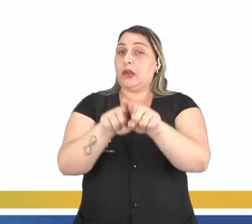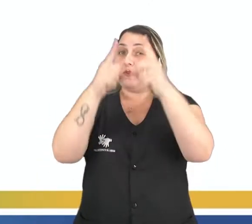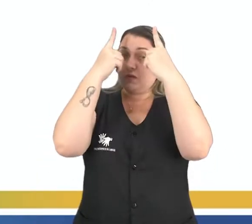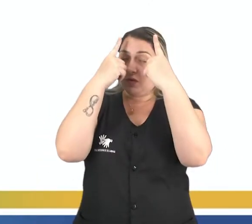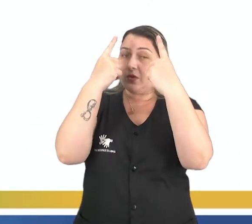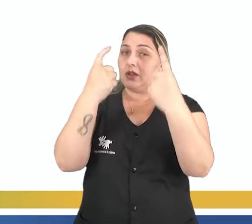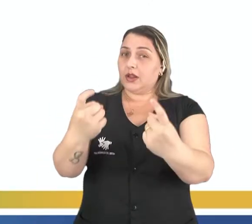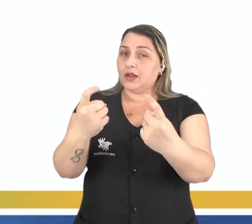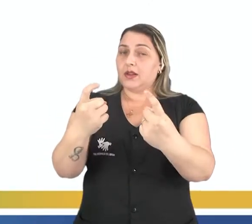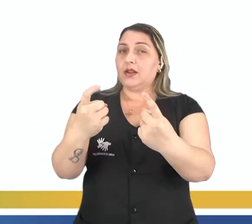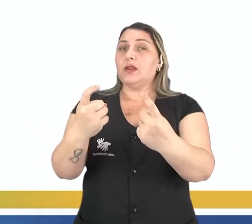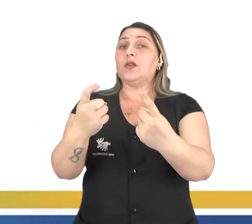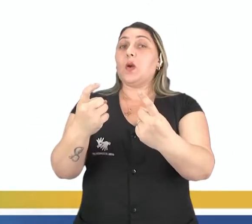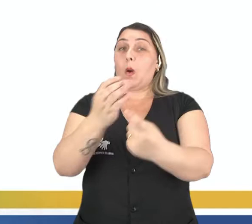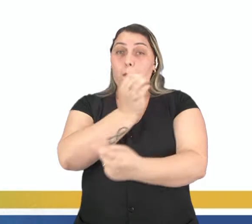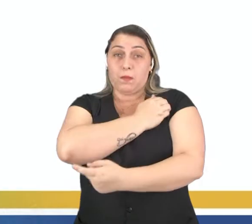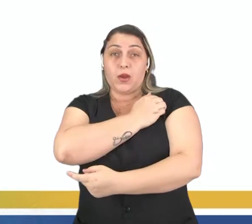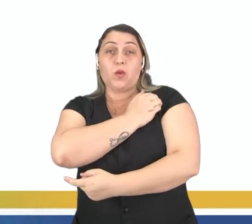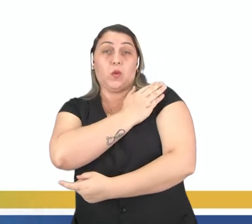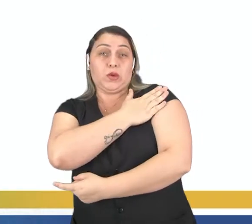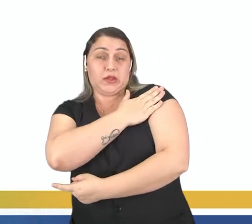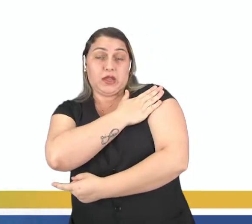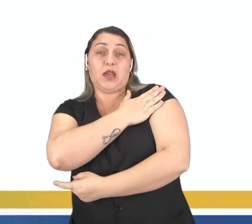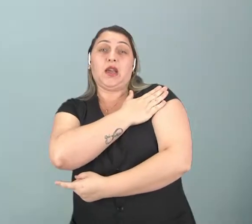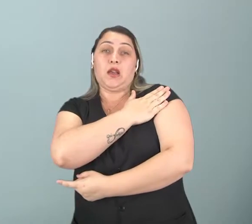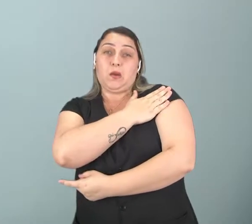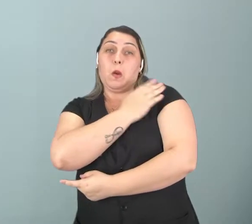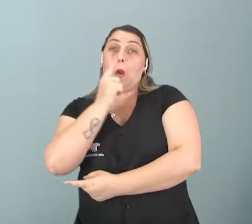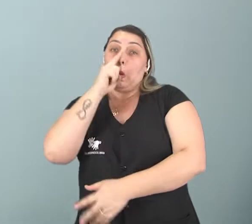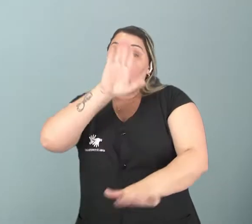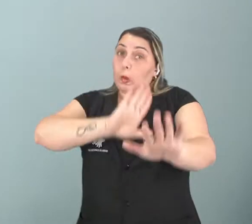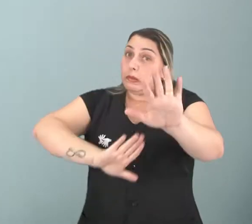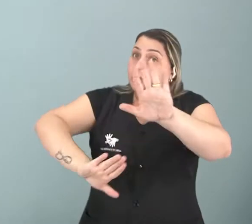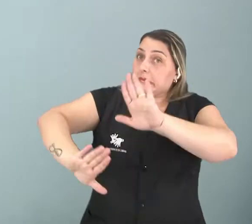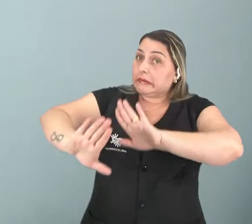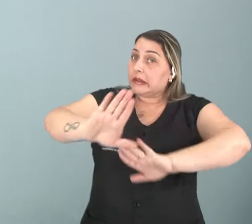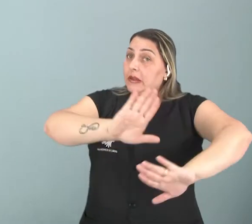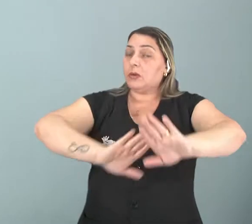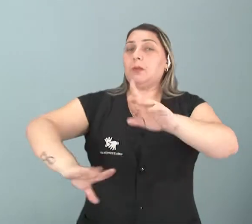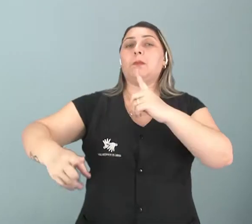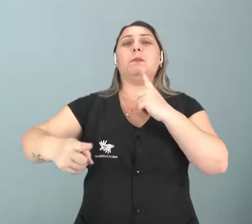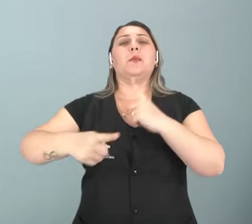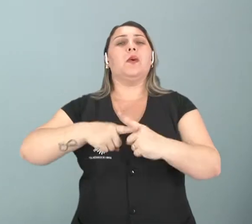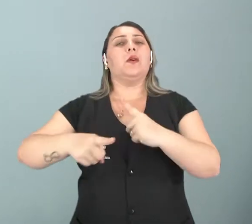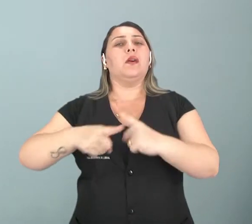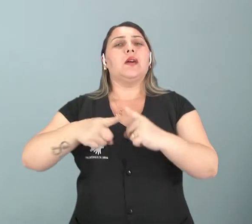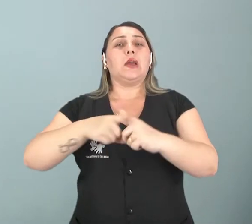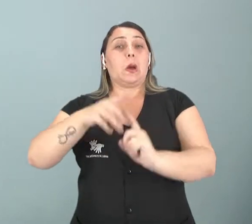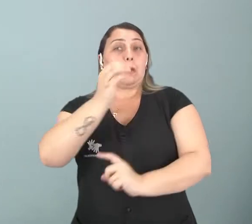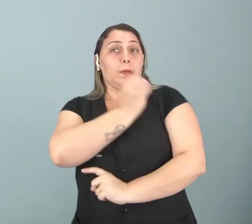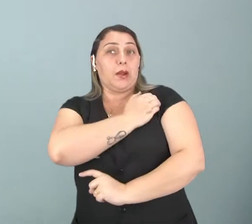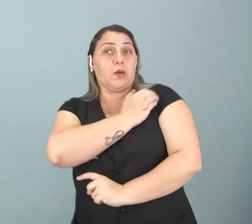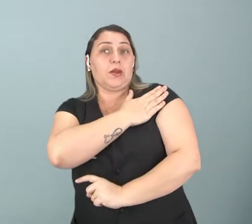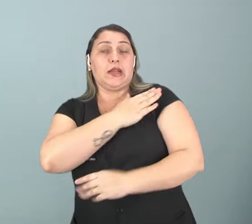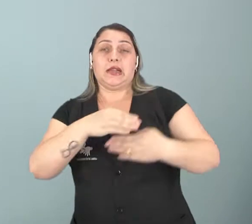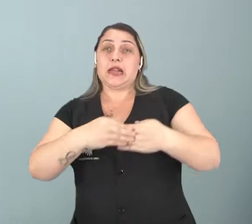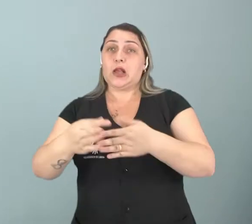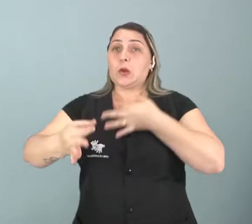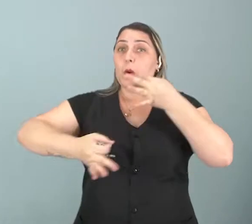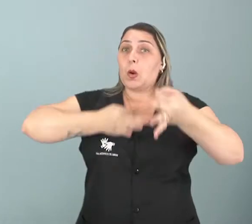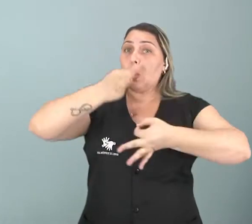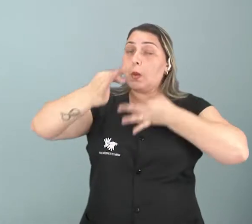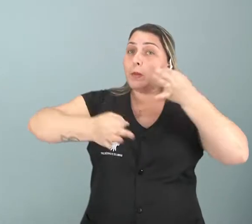violentas. Então, com o preconceito, a gente tem que tomar um pouquinho de cuidado. Por quê? Porque esse preconceito ele traz